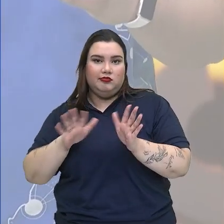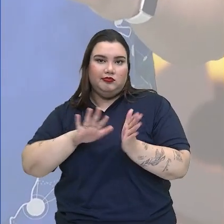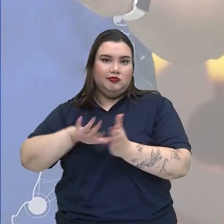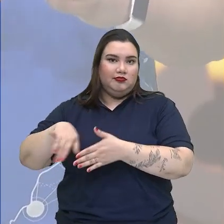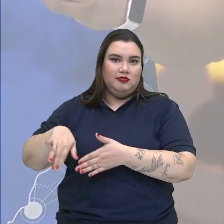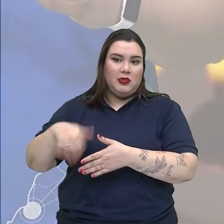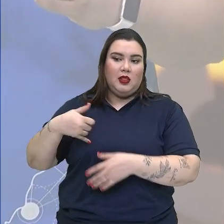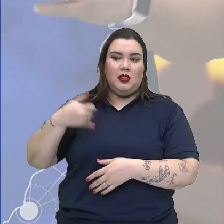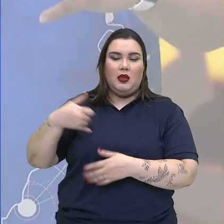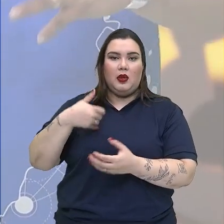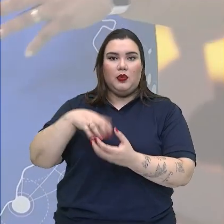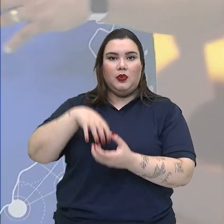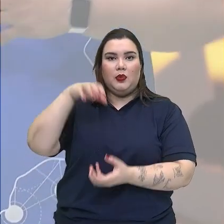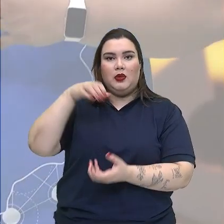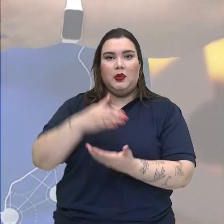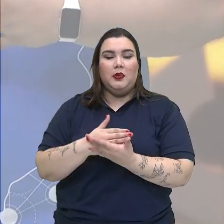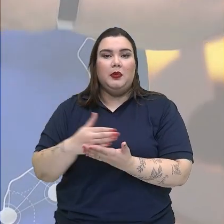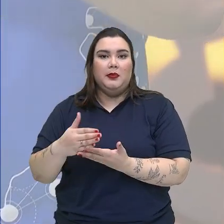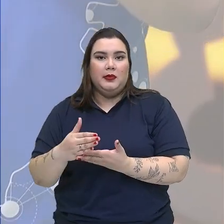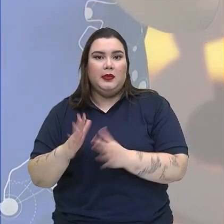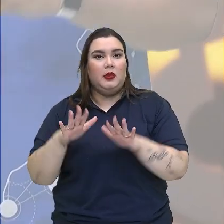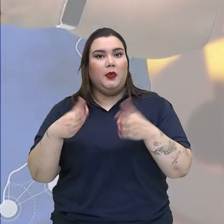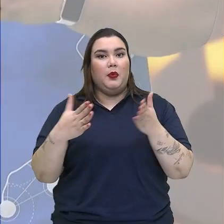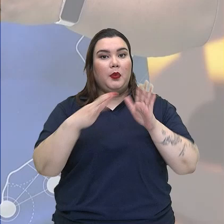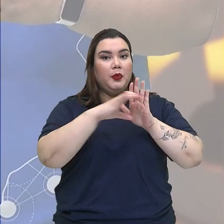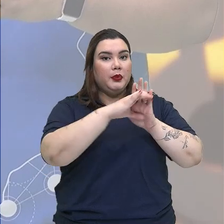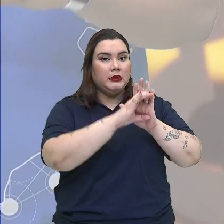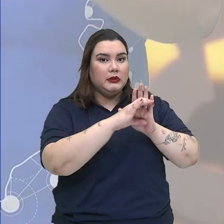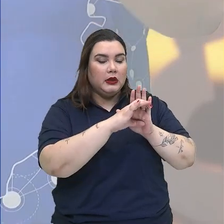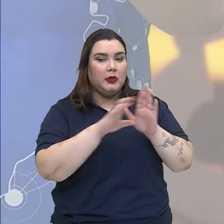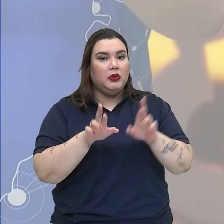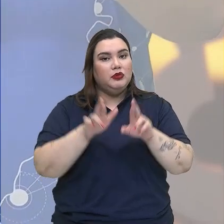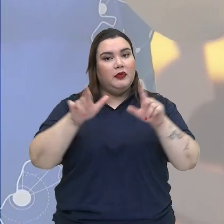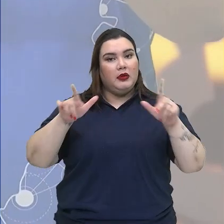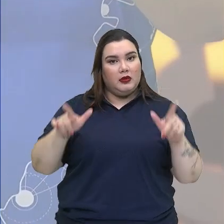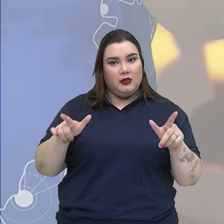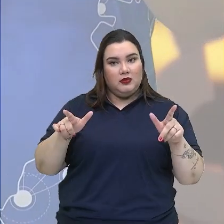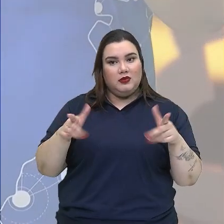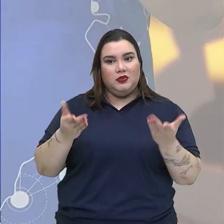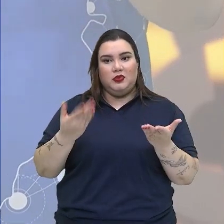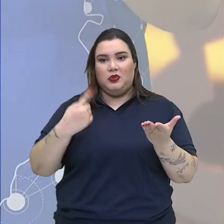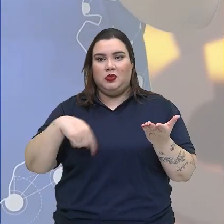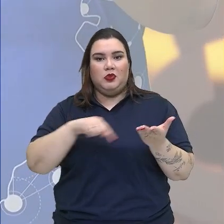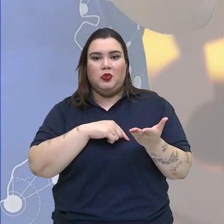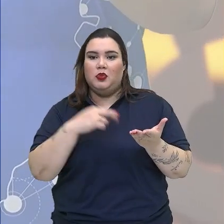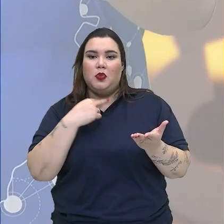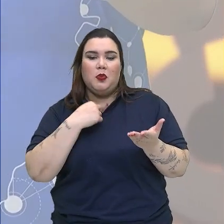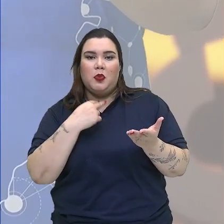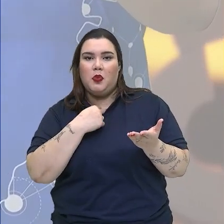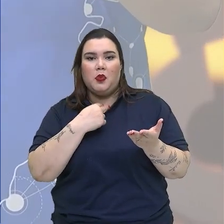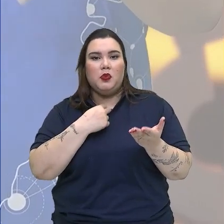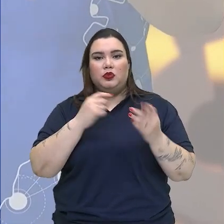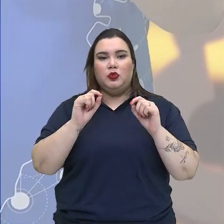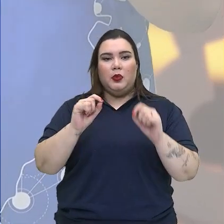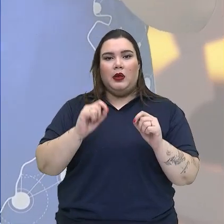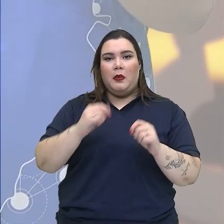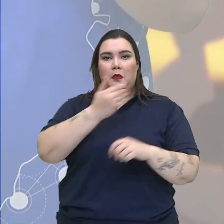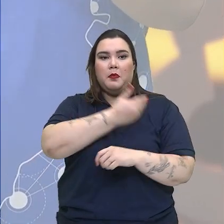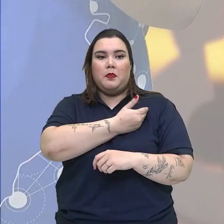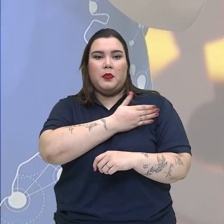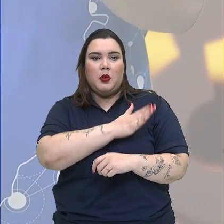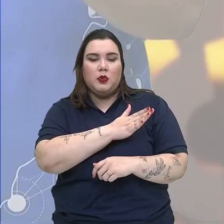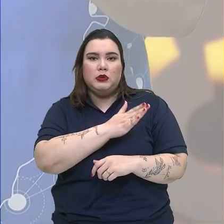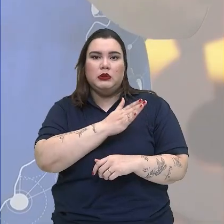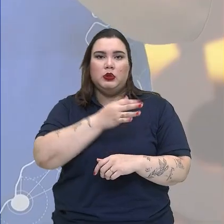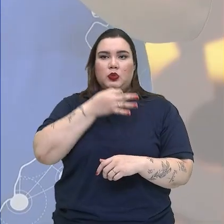inserido na vida adulta. Então, o conceito é outro. Então, a gente não pode cometer o anacronismo, muito menos o preconceito de